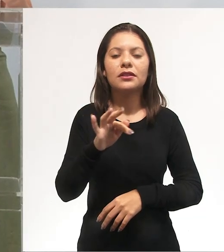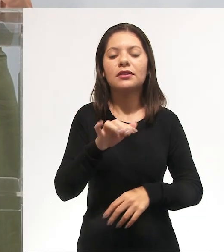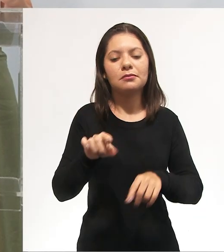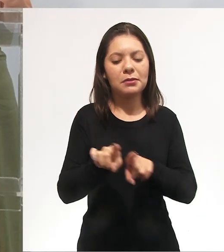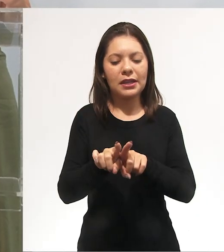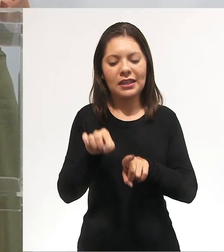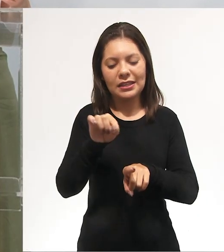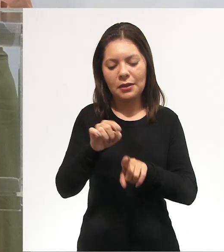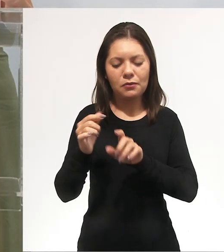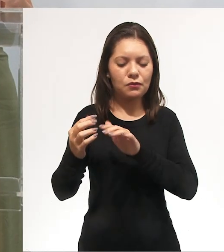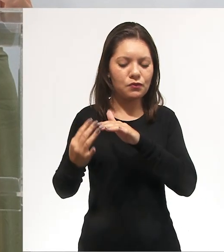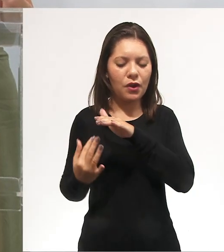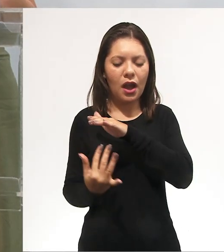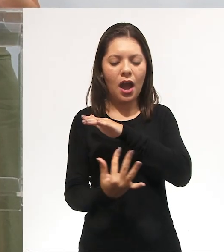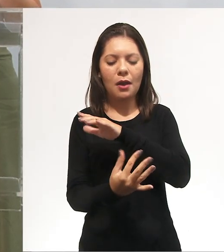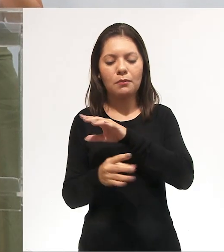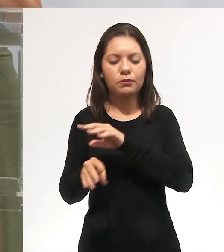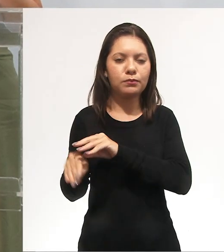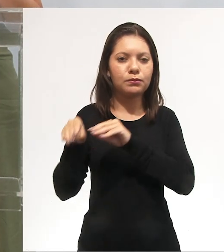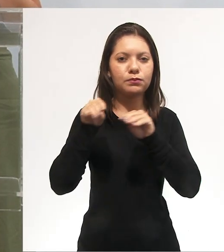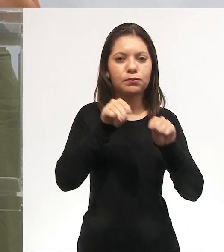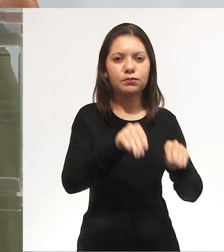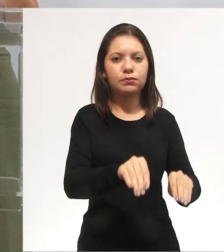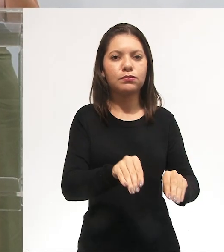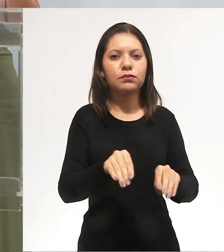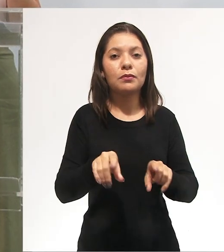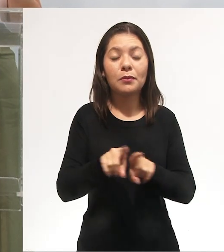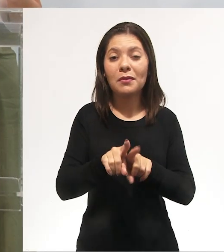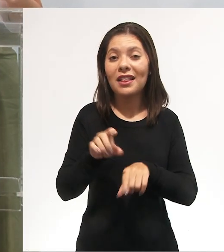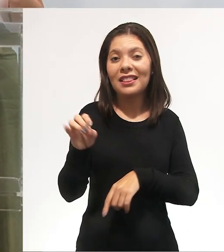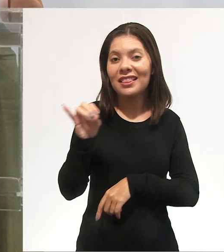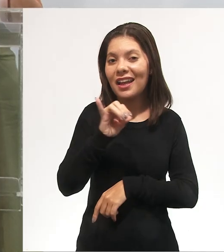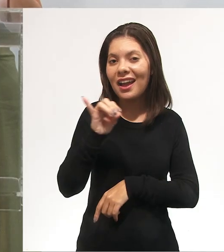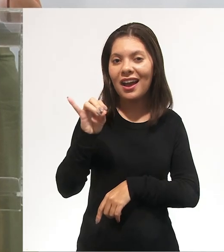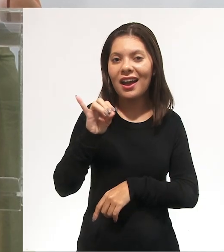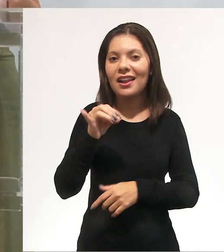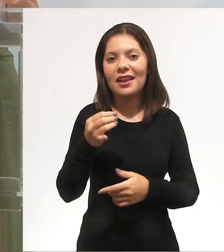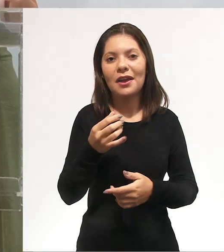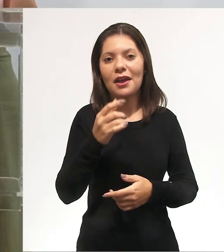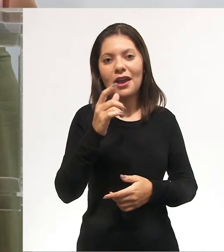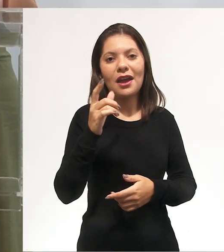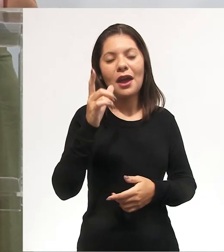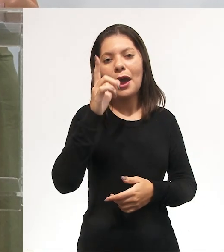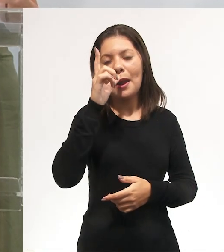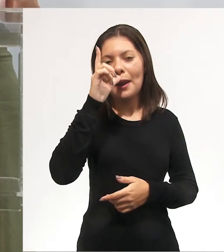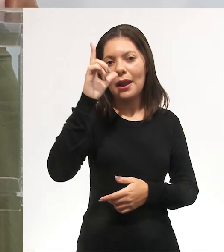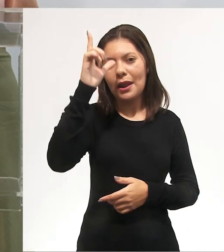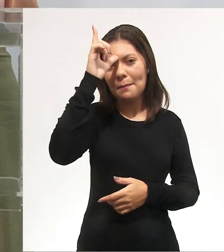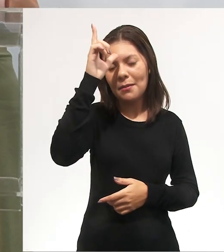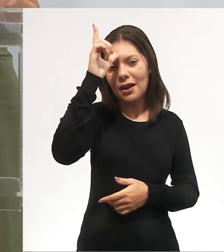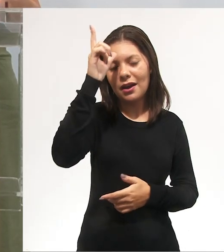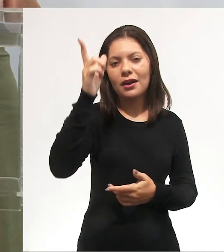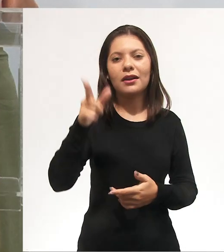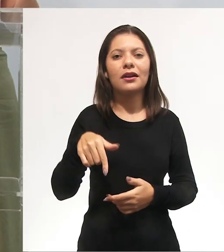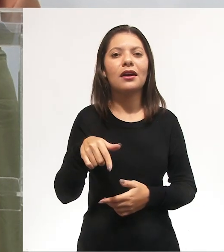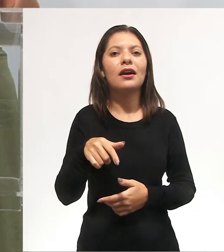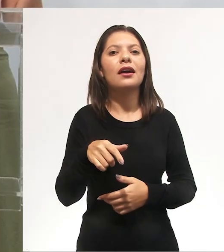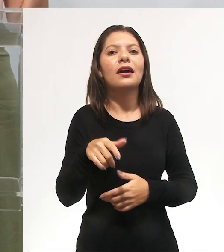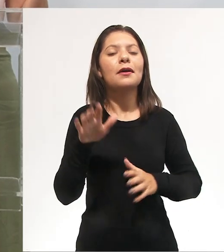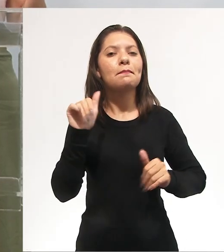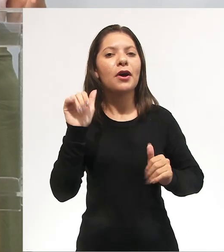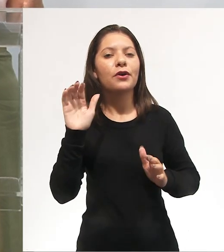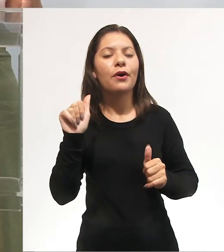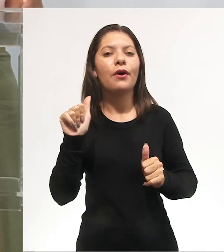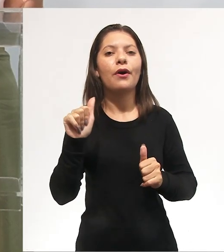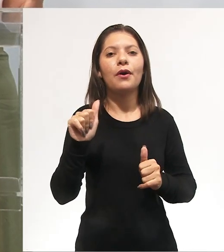de colonização ali no Nordeste, dos imigrantes italianos, alemães, espanhóis, japoneses, né,